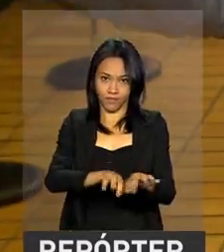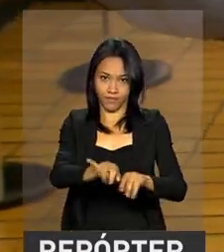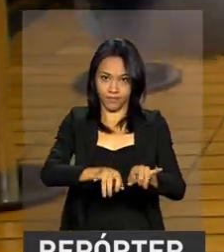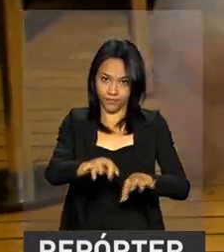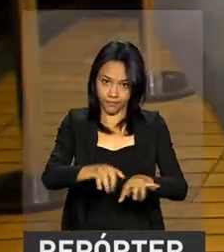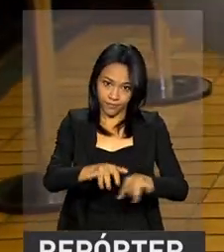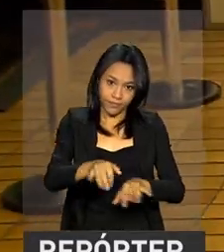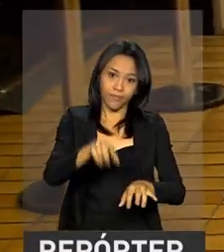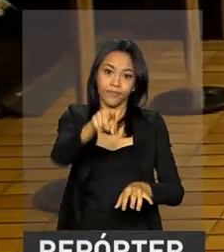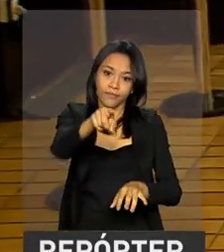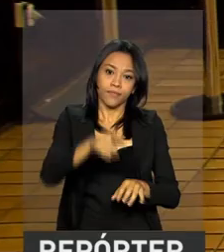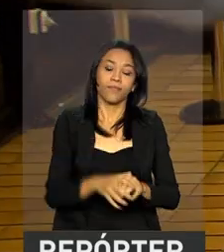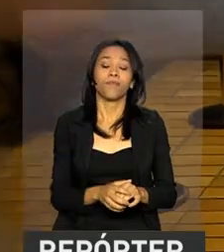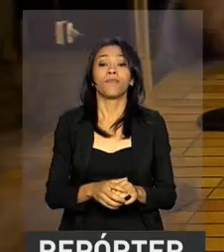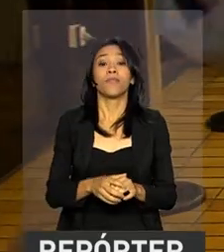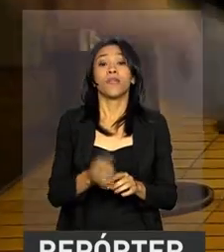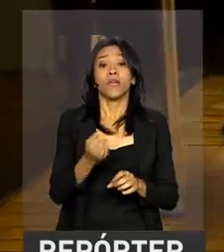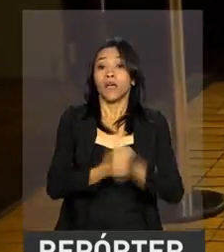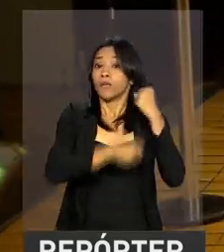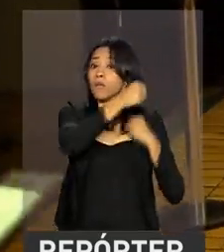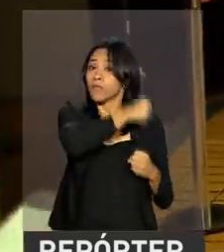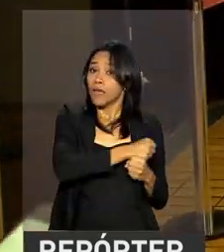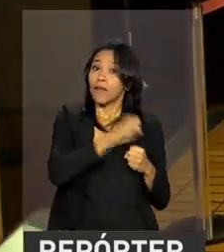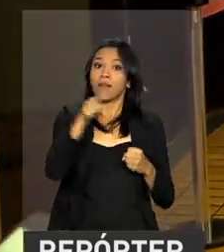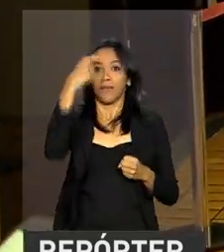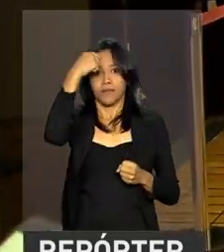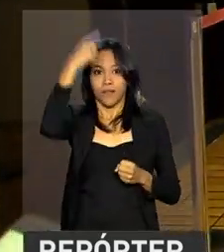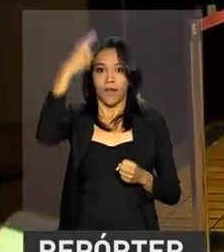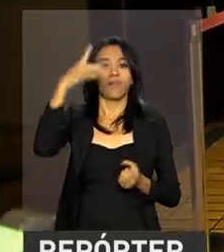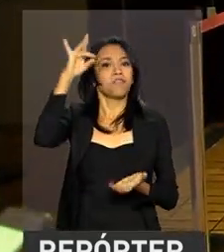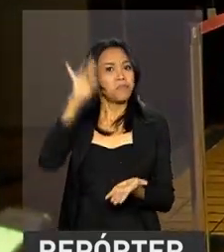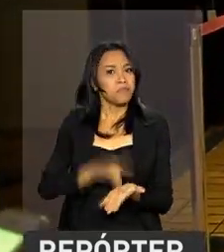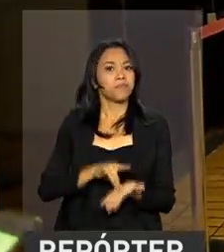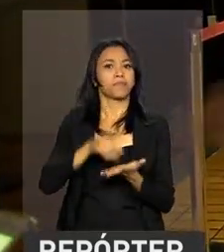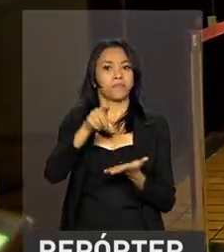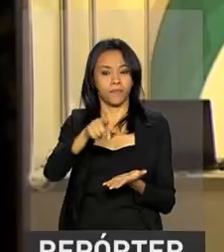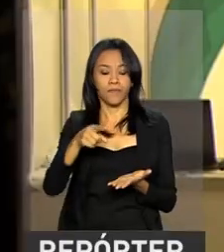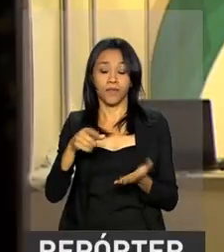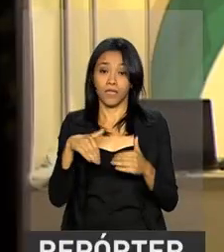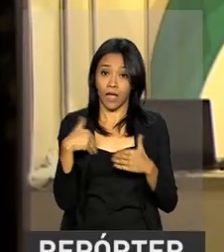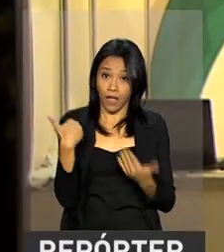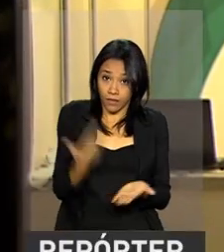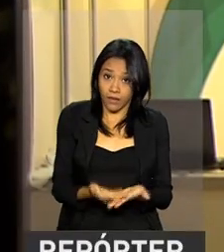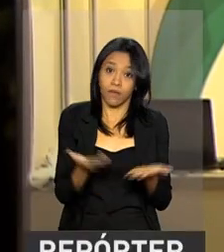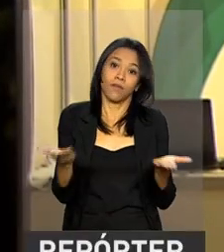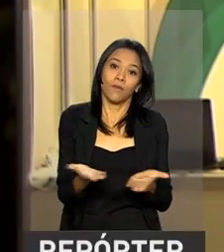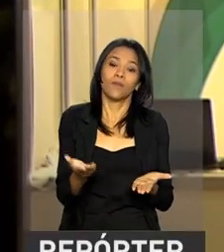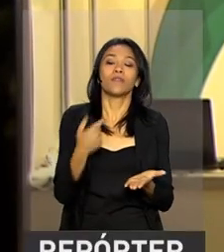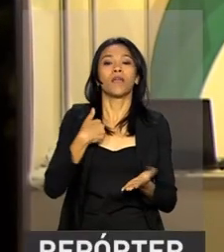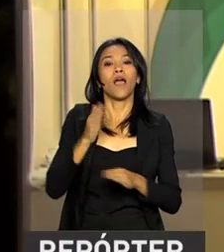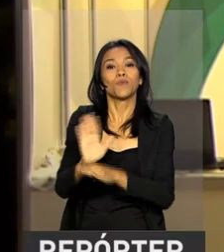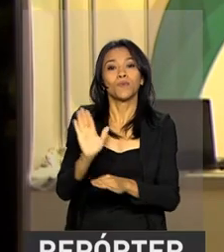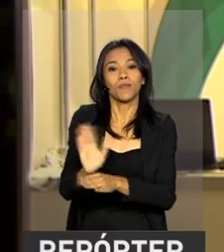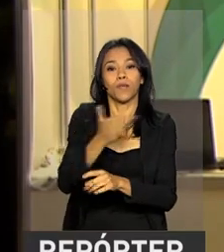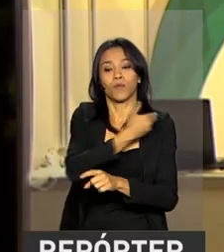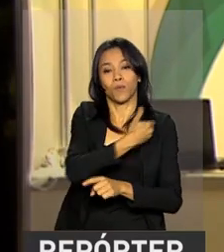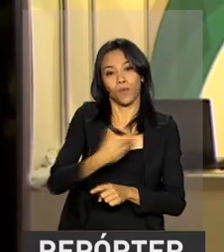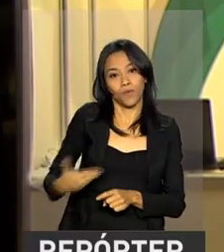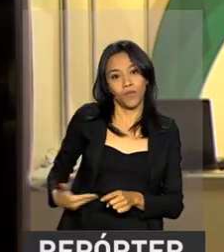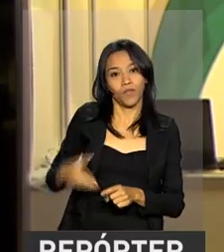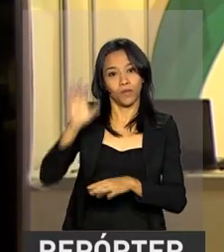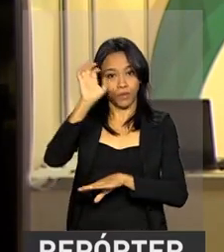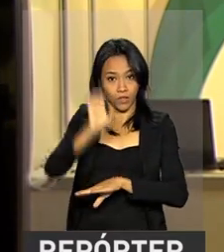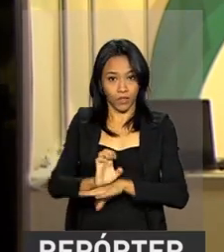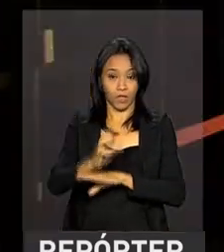banco de dados de preços. Ano passado, a ideia se tornou realidade e, desde então, tem ajudado o governo da Bahia a